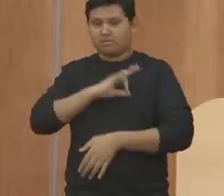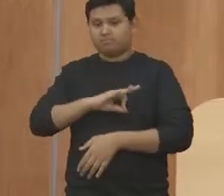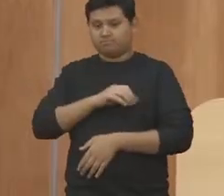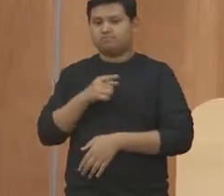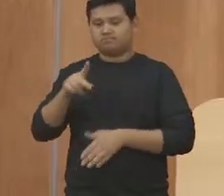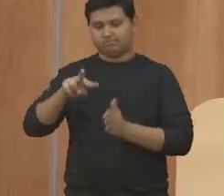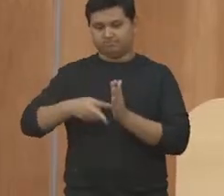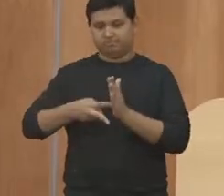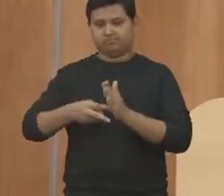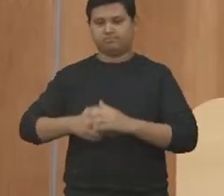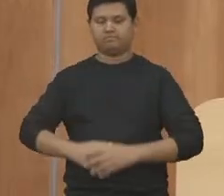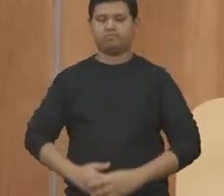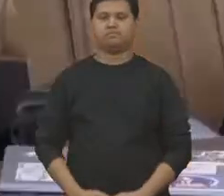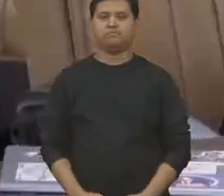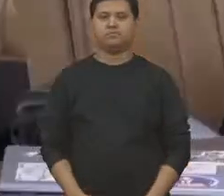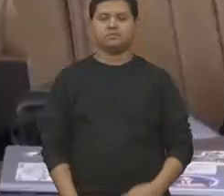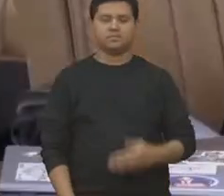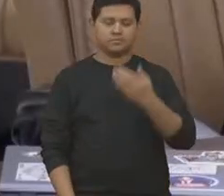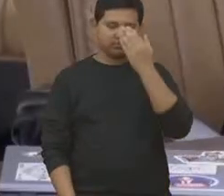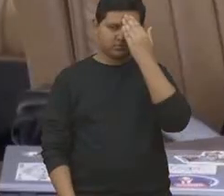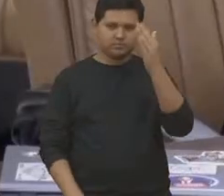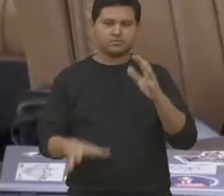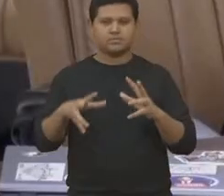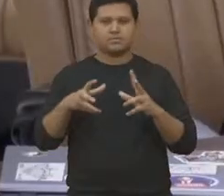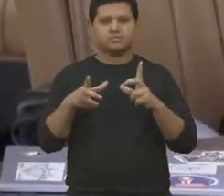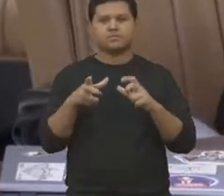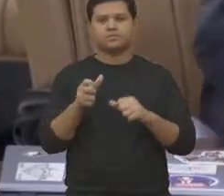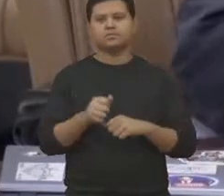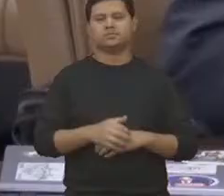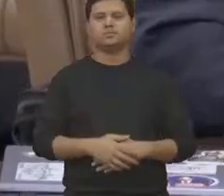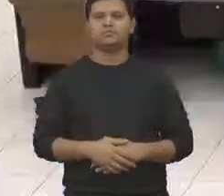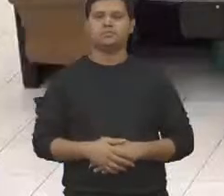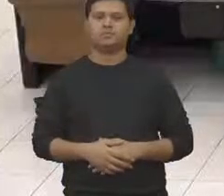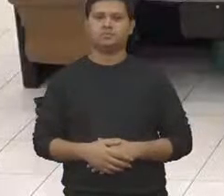sindicato. Obrigado, secretário. Obrigado, Jean.